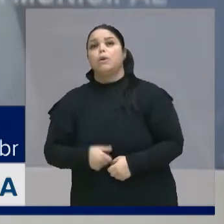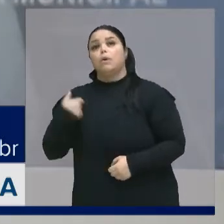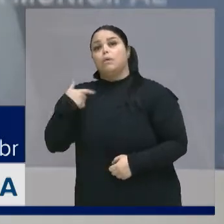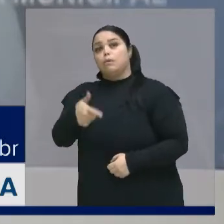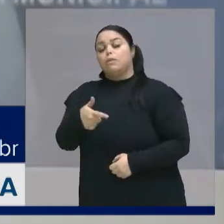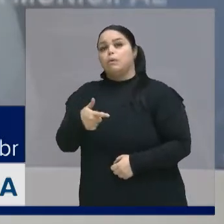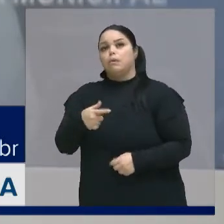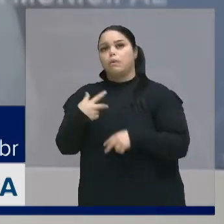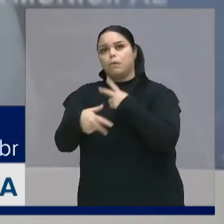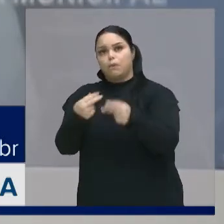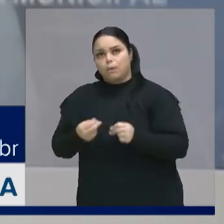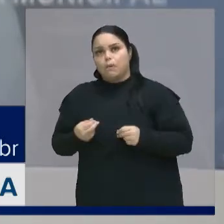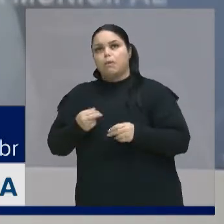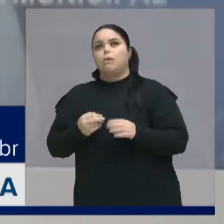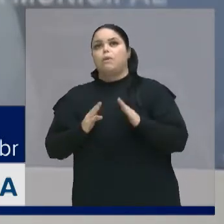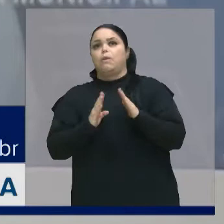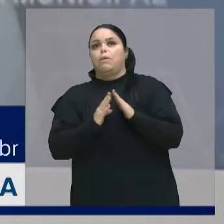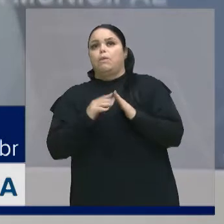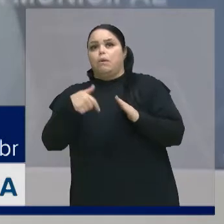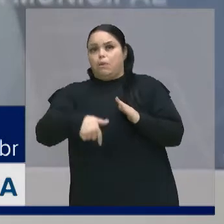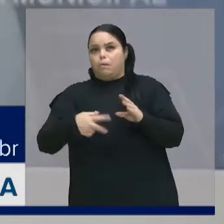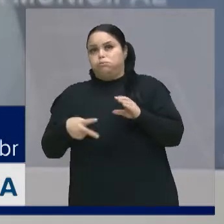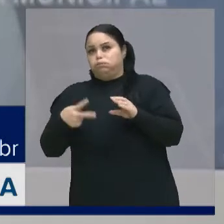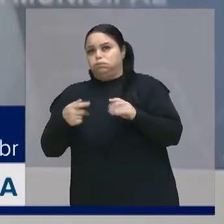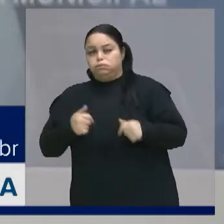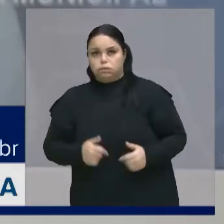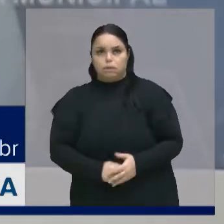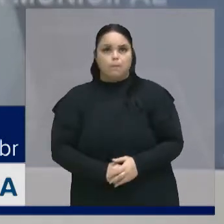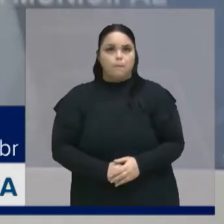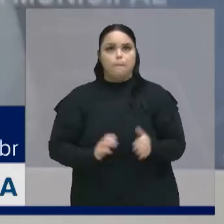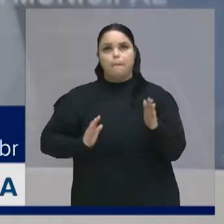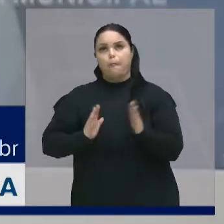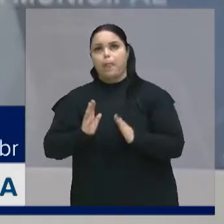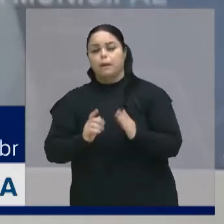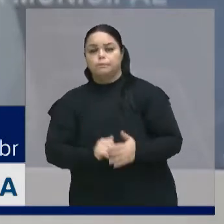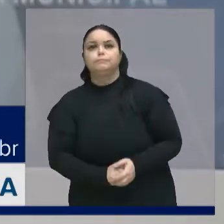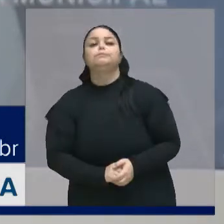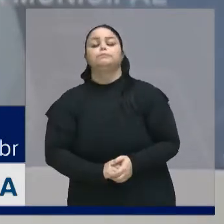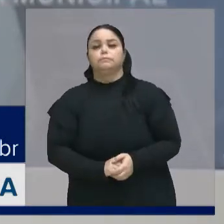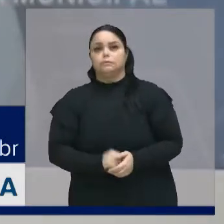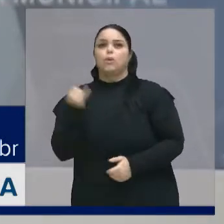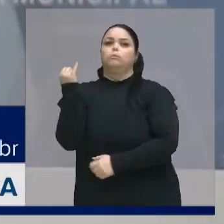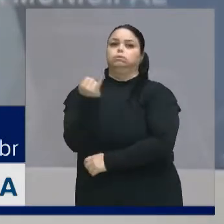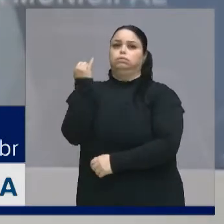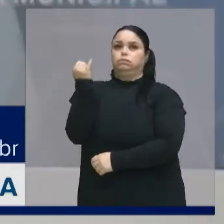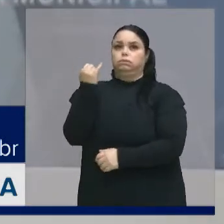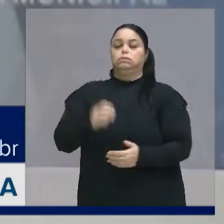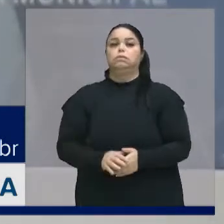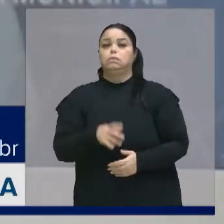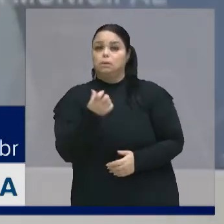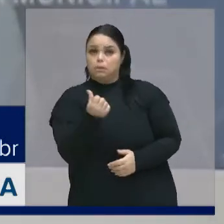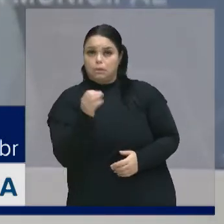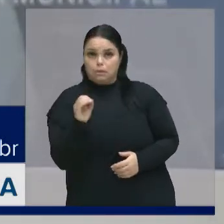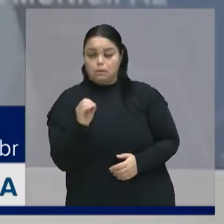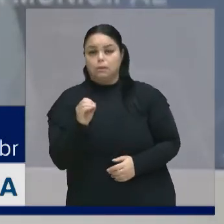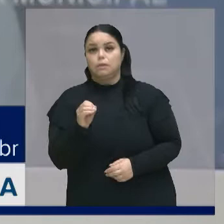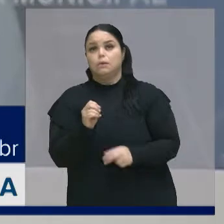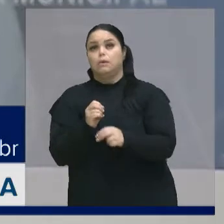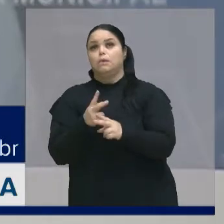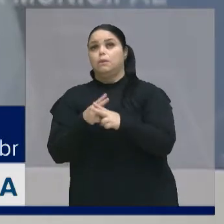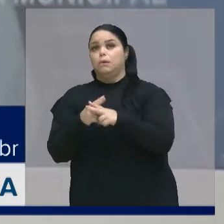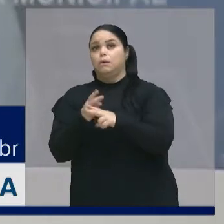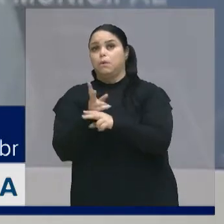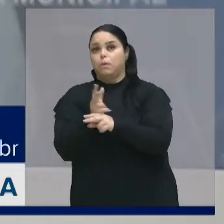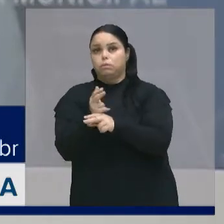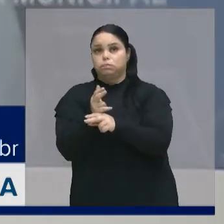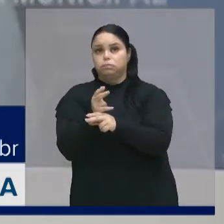então, representando a casa nesse momento importante, 60 anos de INPE, onde